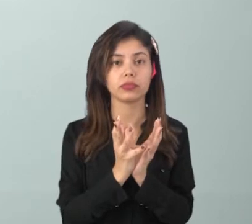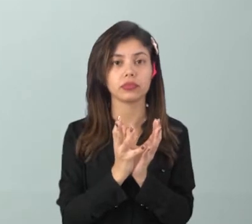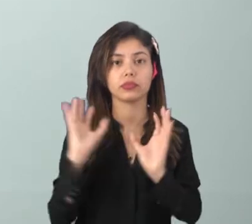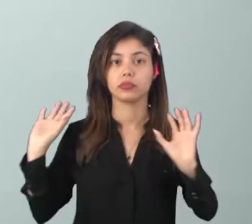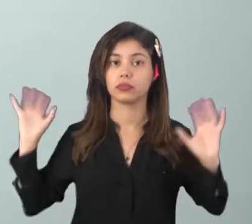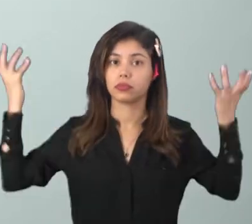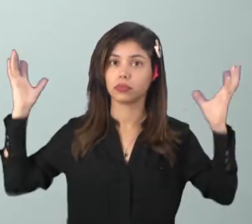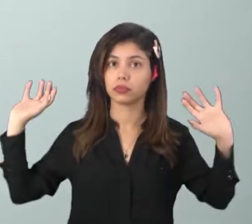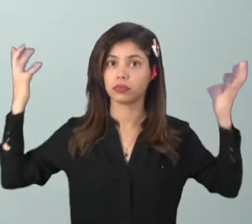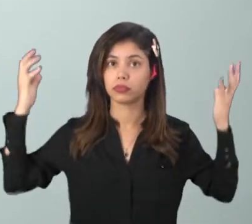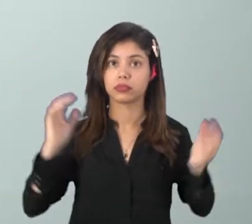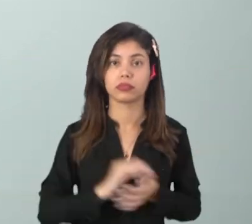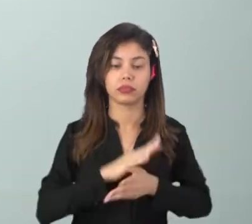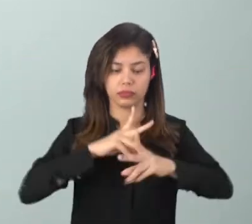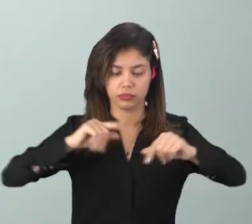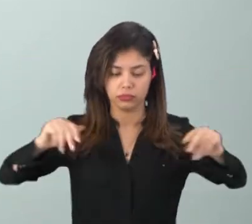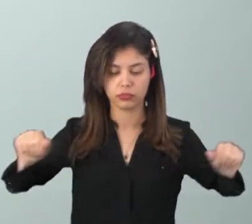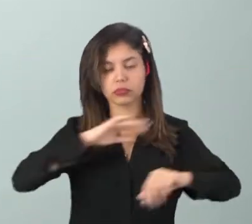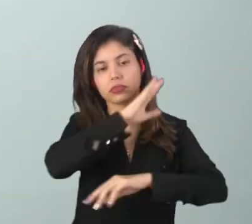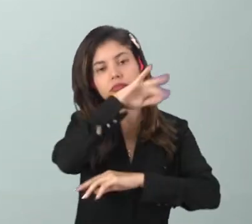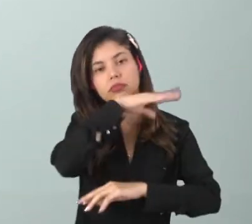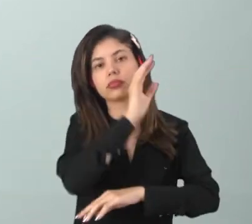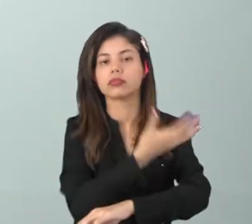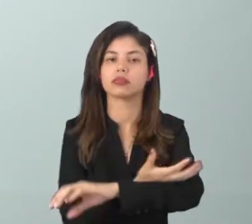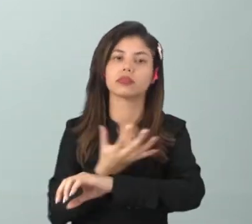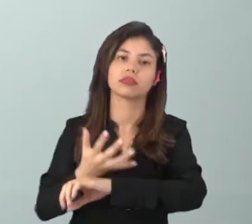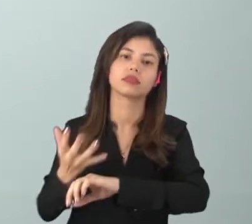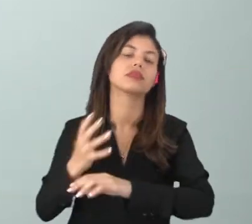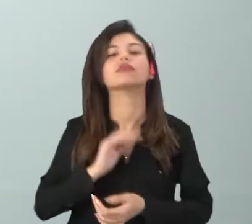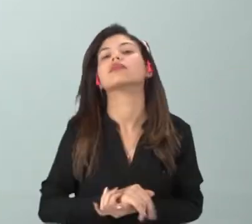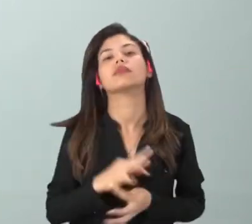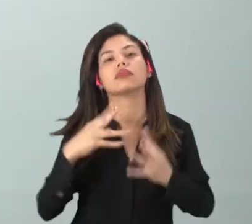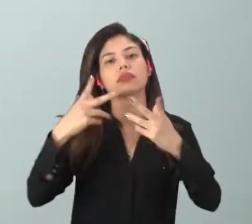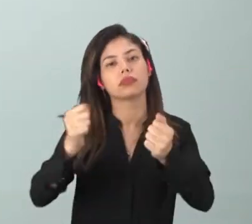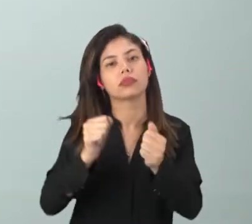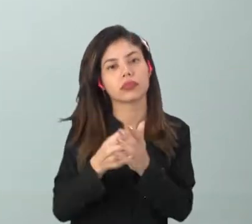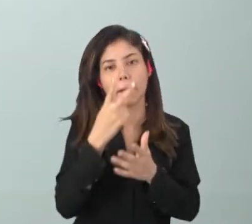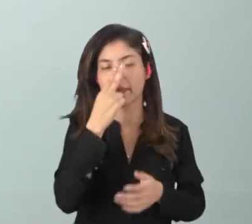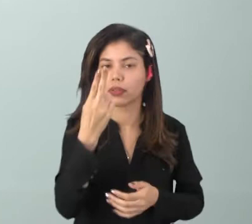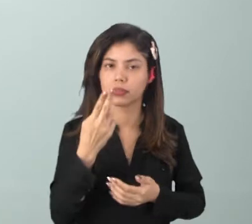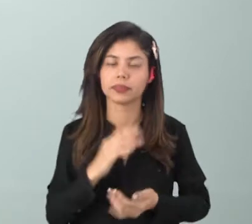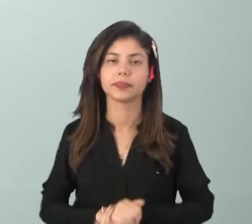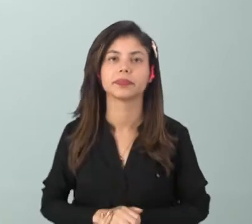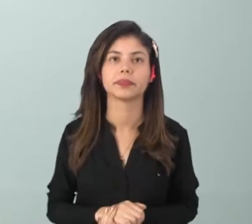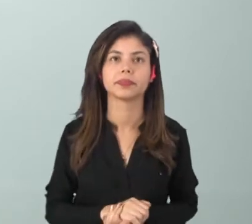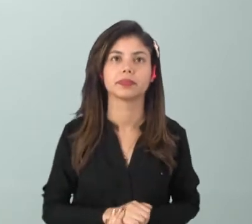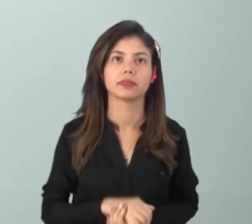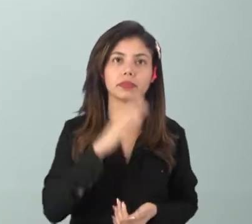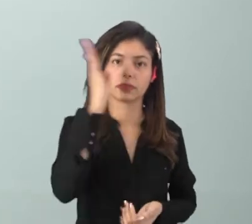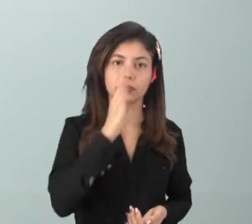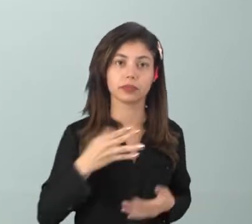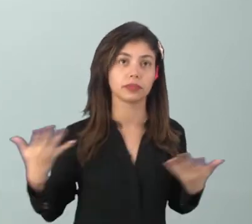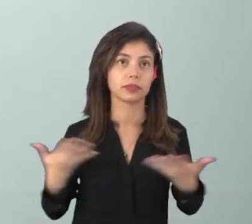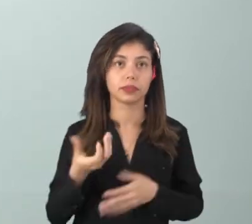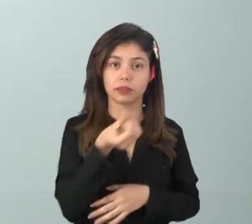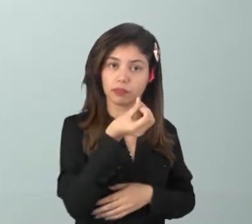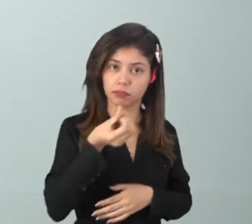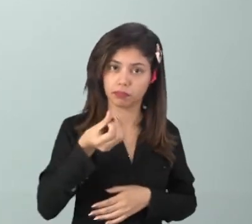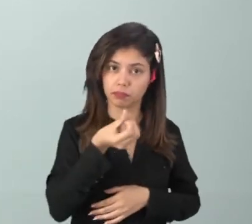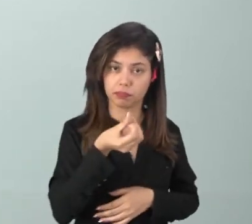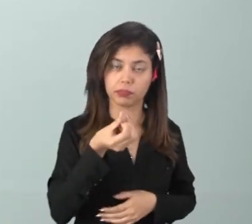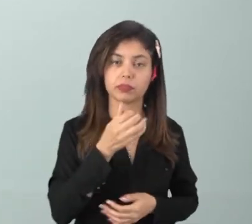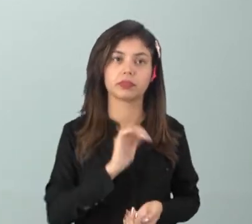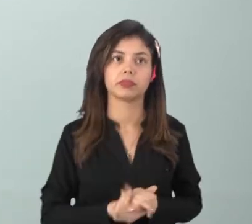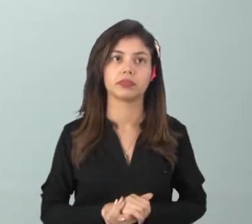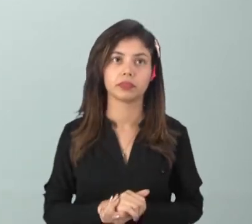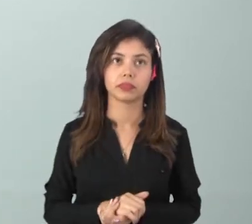clima, geologia, solo, espécies animais e vegetais têm uma certa semelhança, tá bom? O Brasil hoje ele tem 6 principais tipos